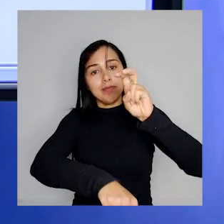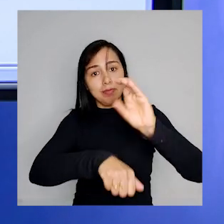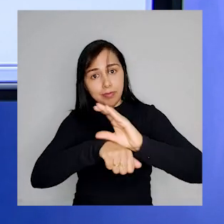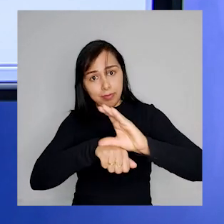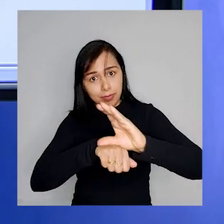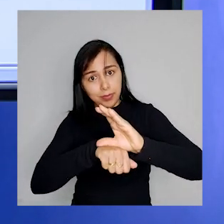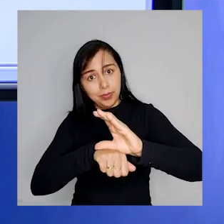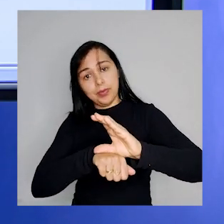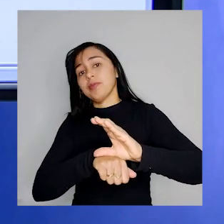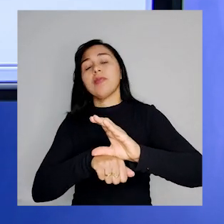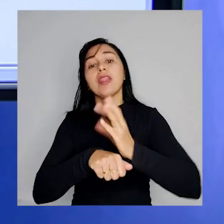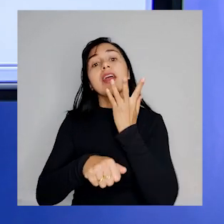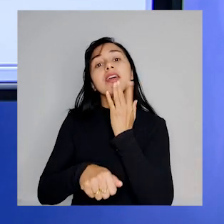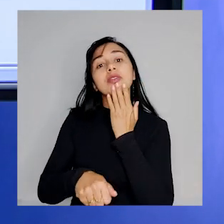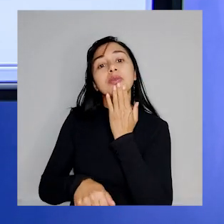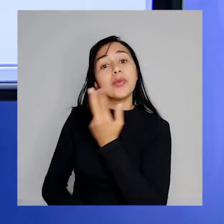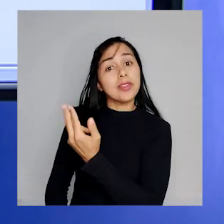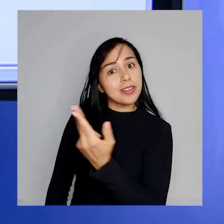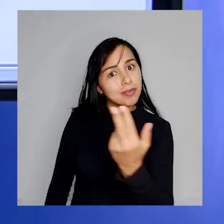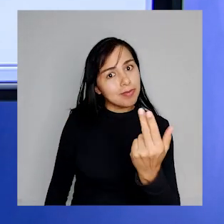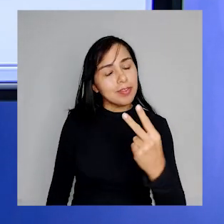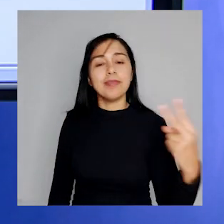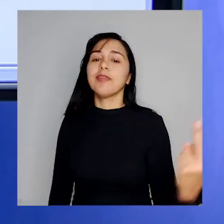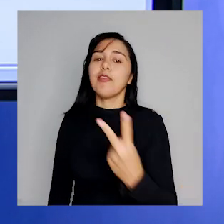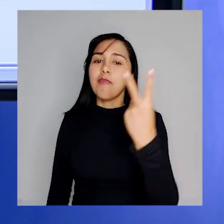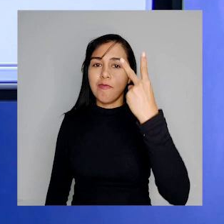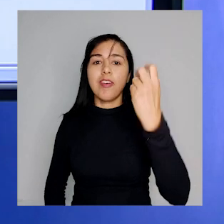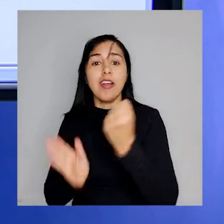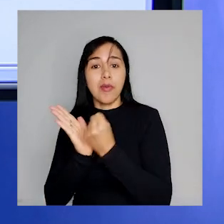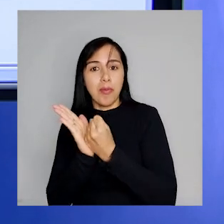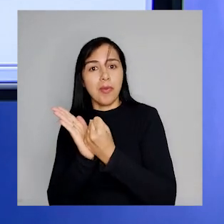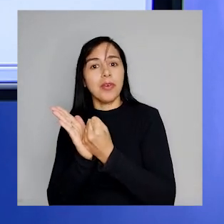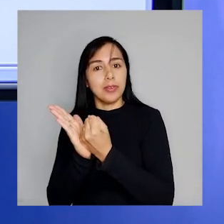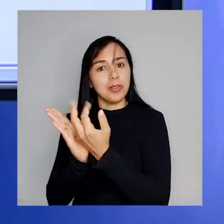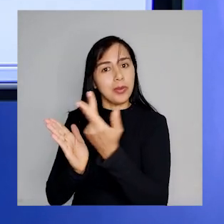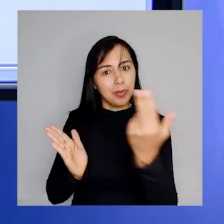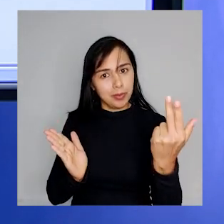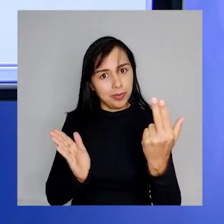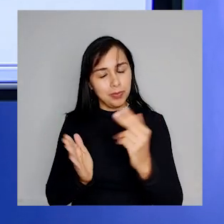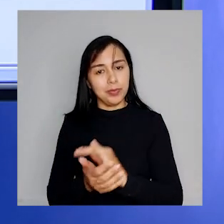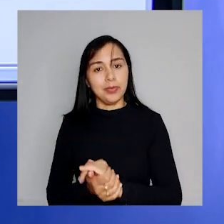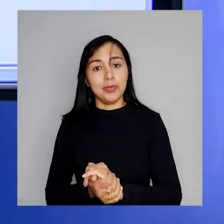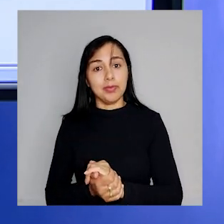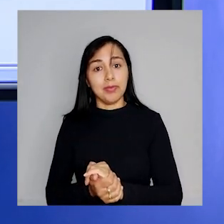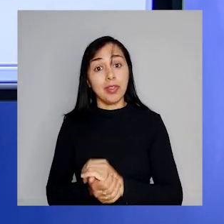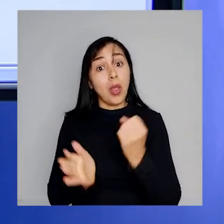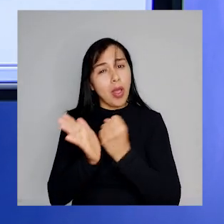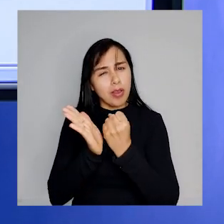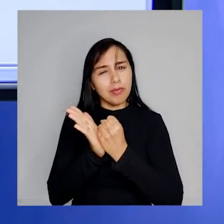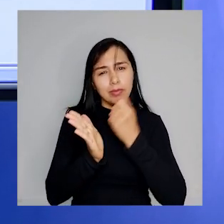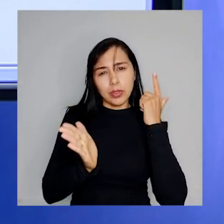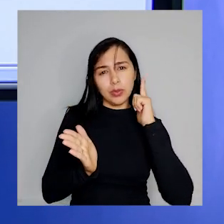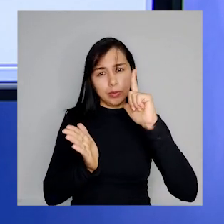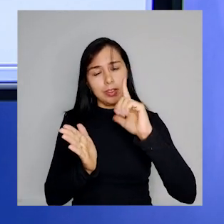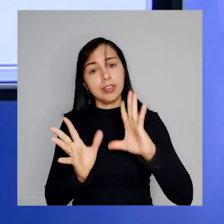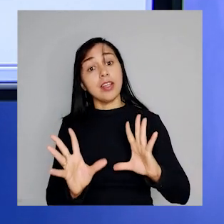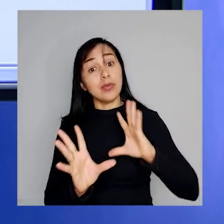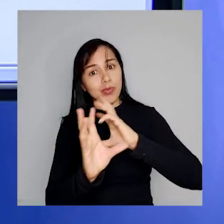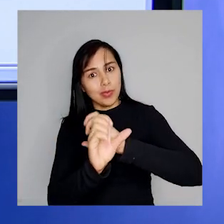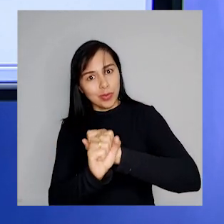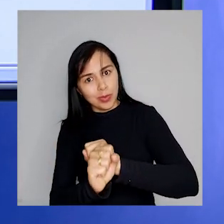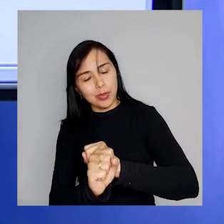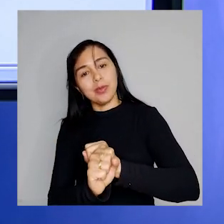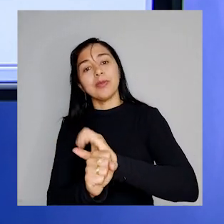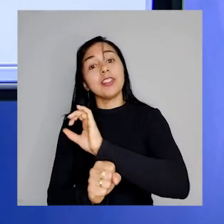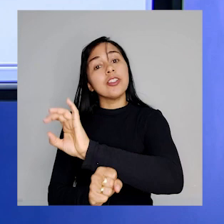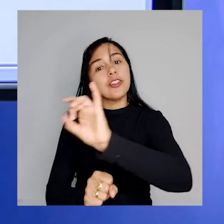cinzas. Pinos de mesma cor valem o mesmo número de pontos. A pontuação obtida em uma jogada é a soma